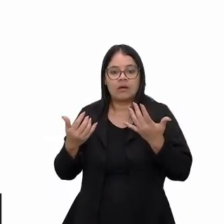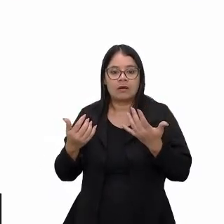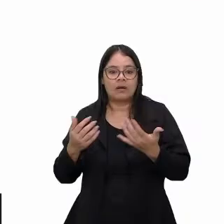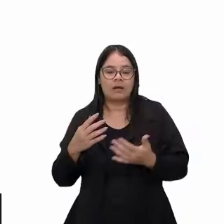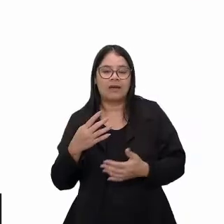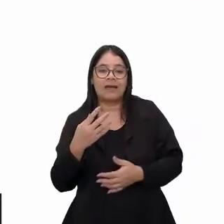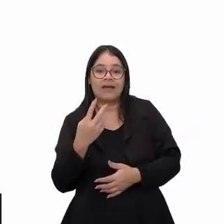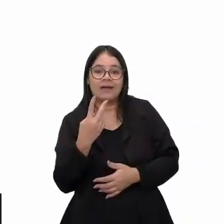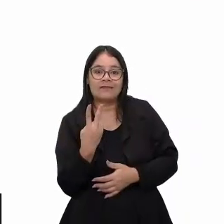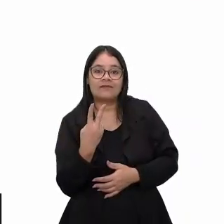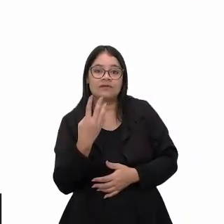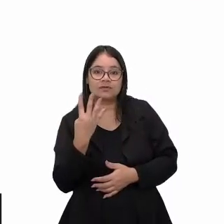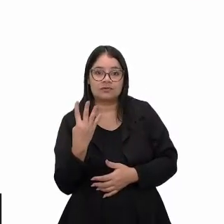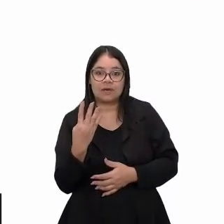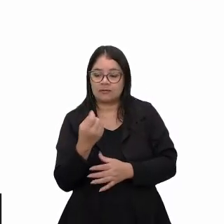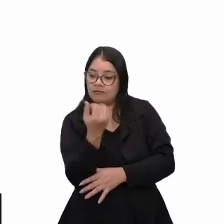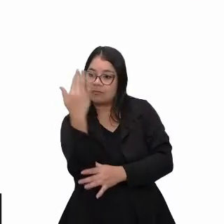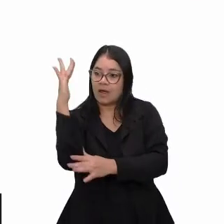24 árvores.